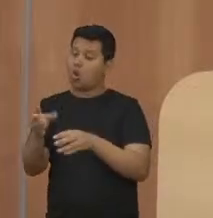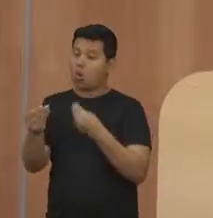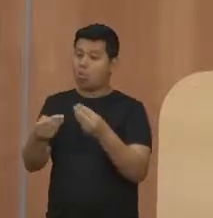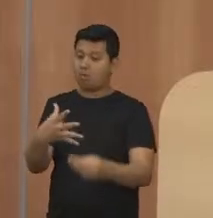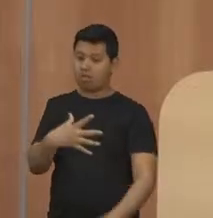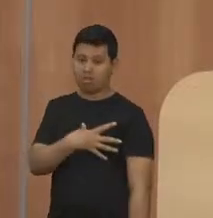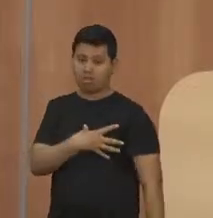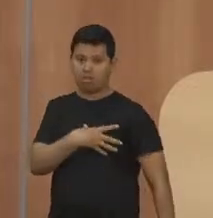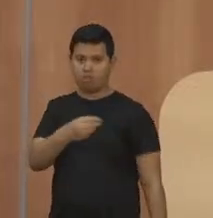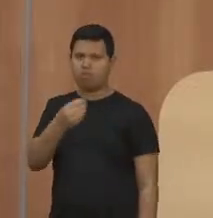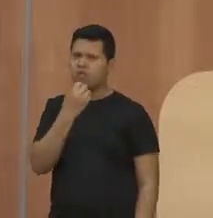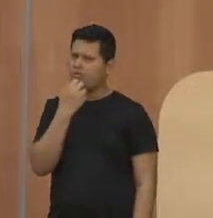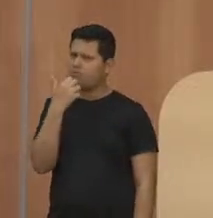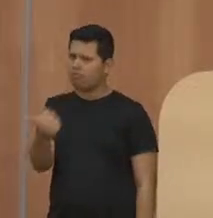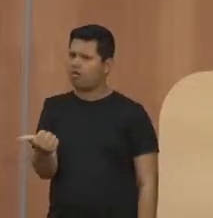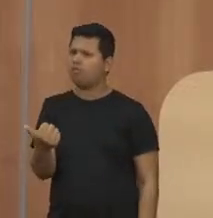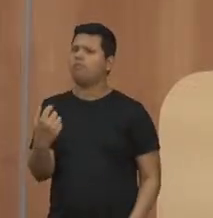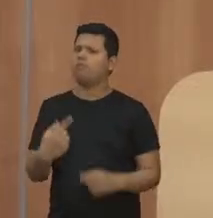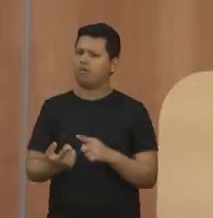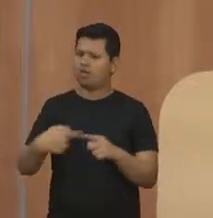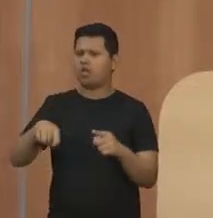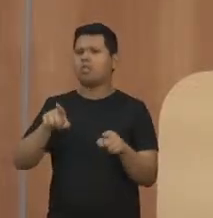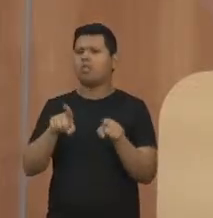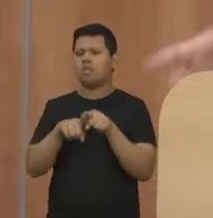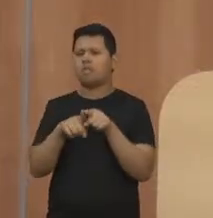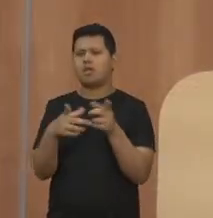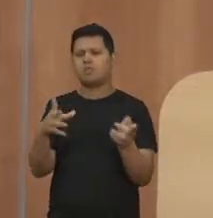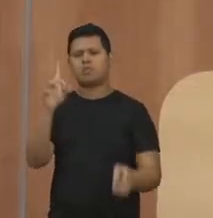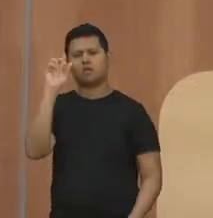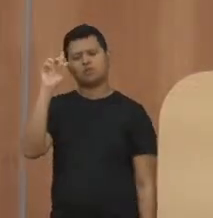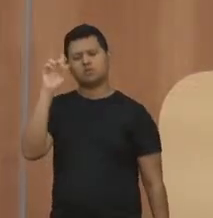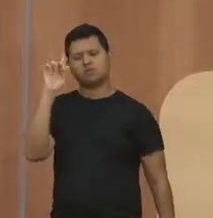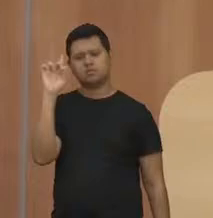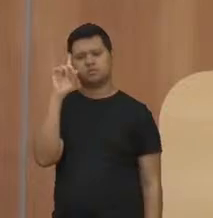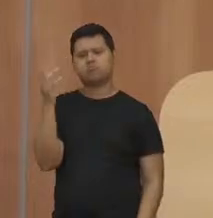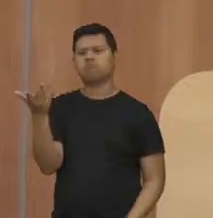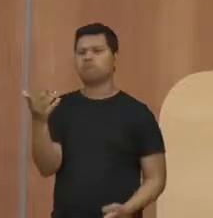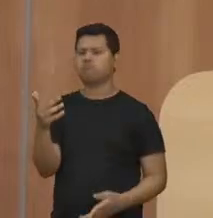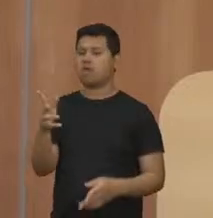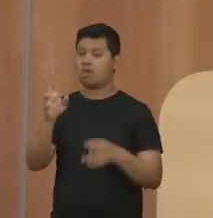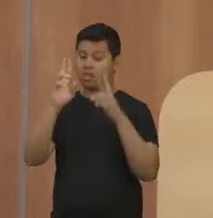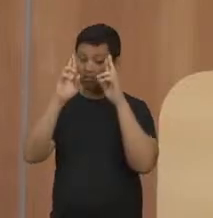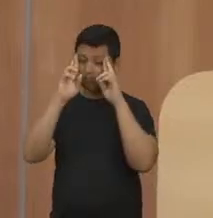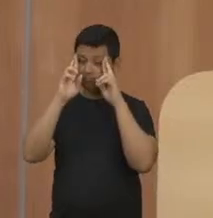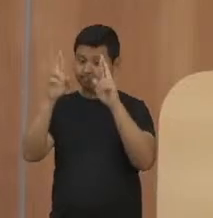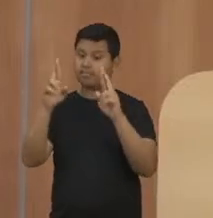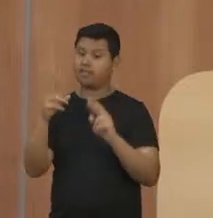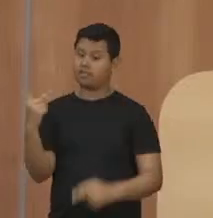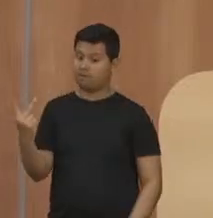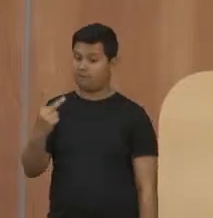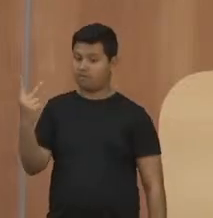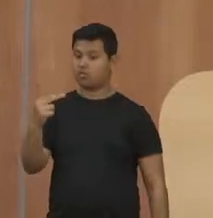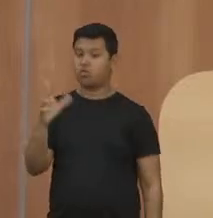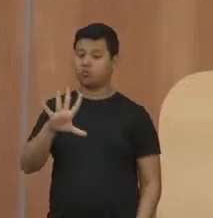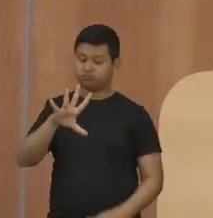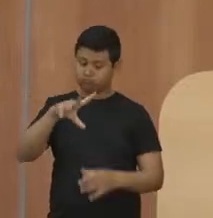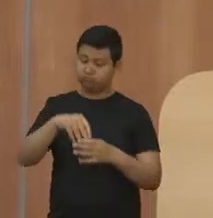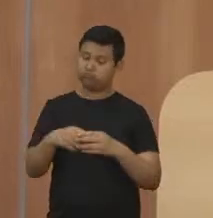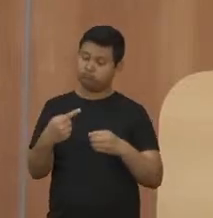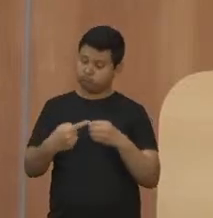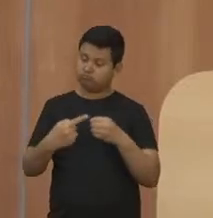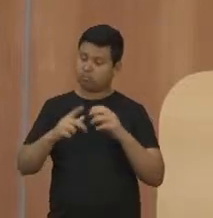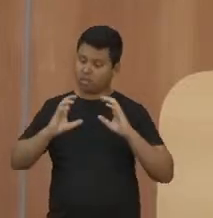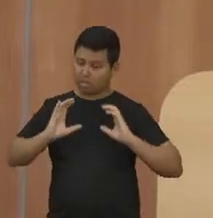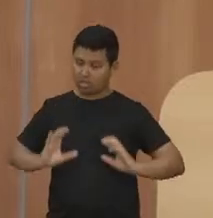além de ensinar o trânsito, né, Kathleen, a gente também ensina coisas para o dia a dia, para a pessoa respeitar a sala de aula, valores importantes, cívicos e